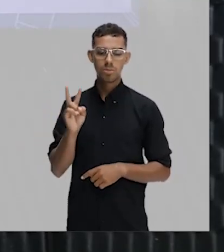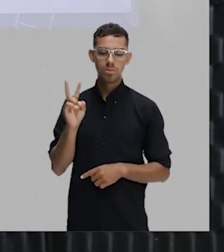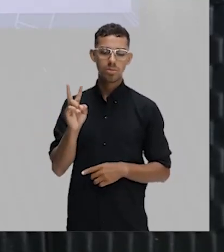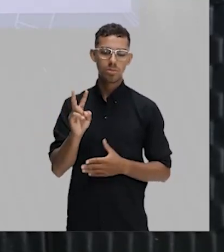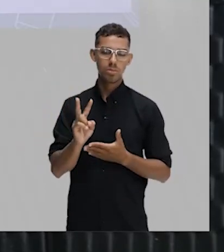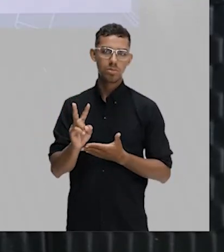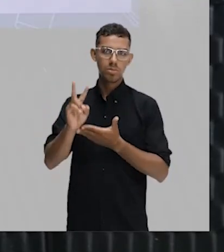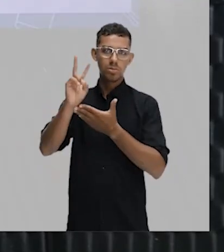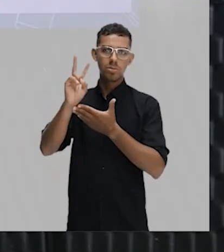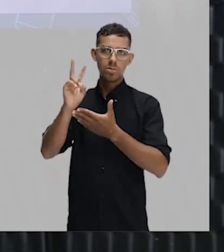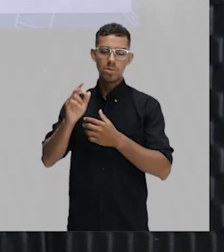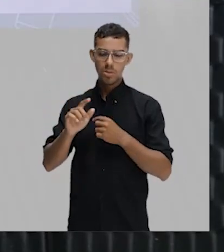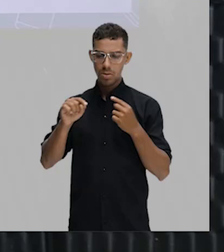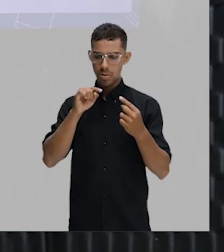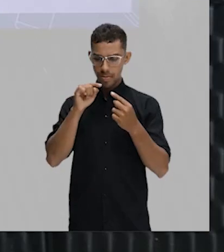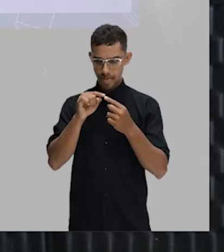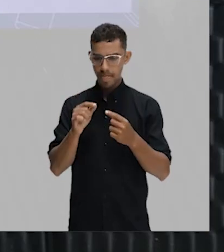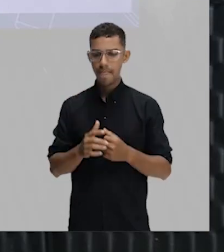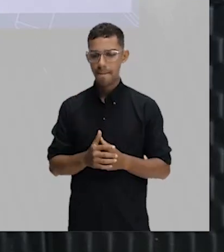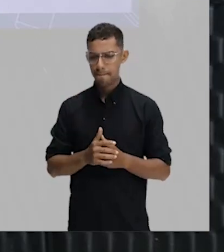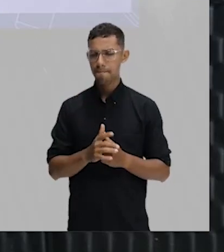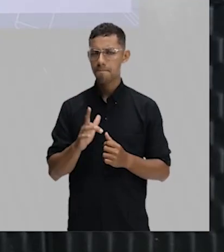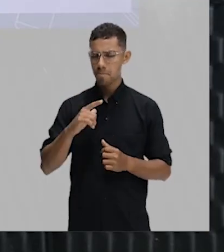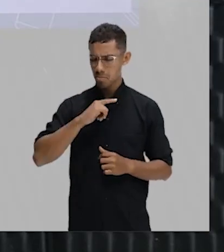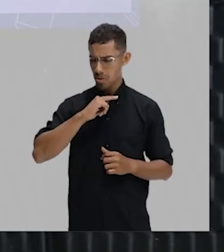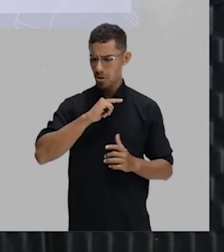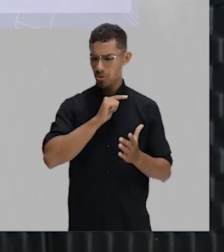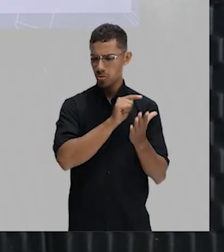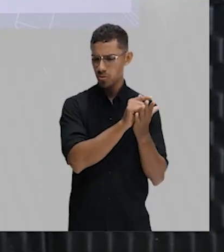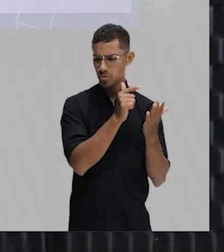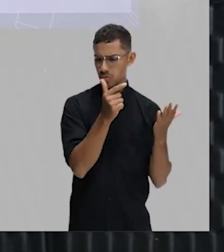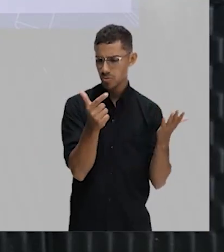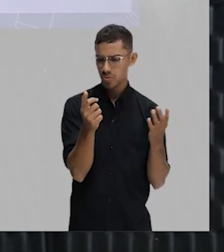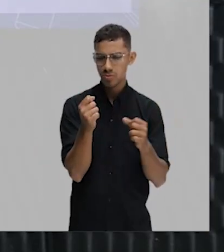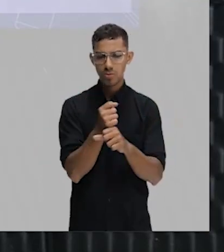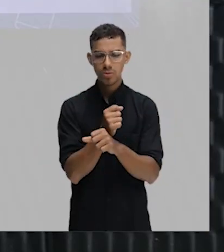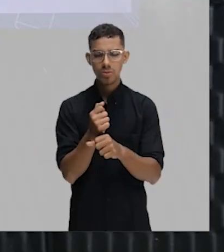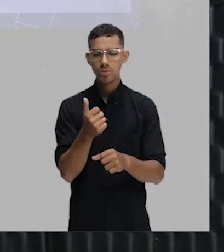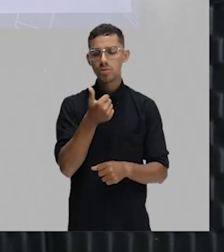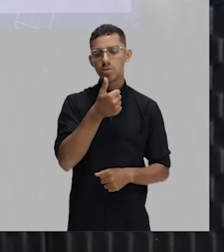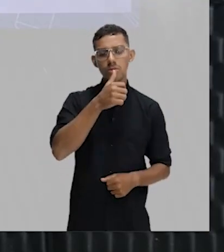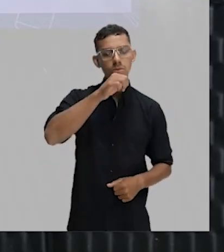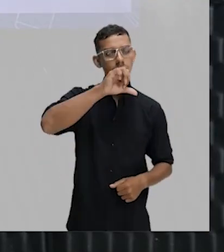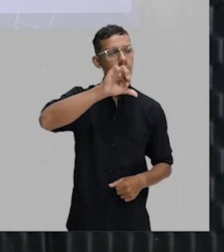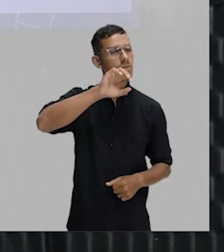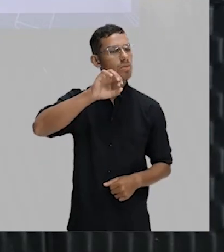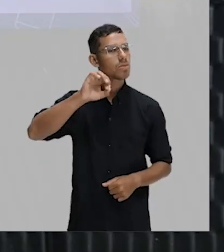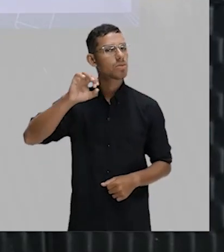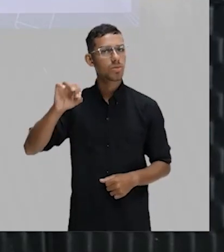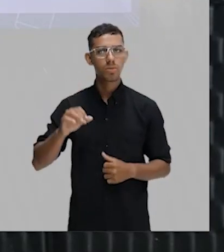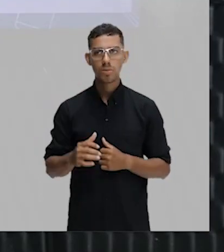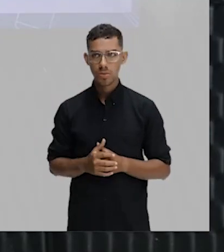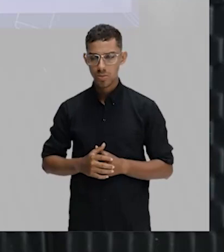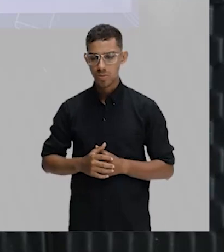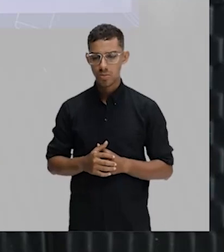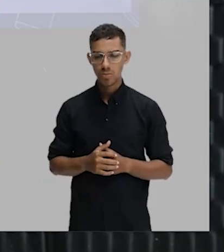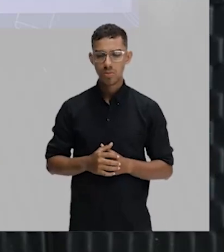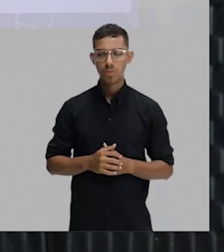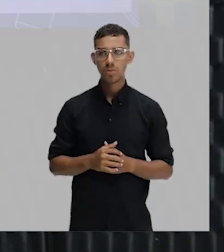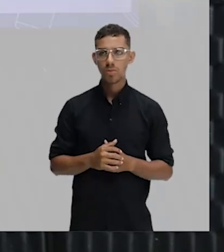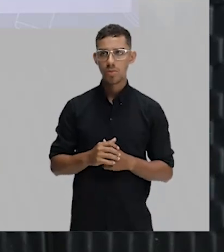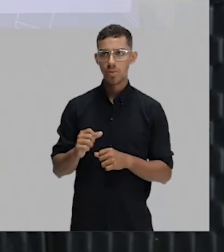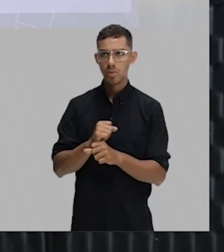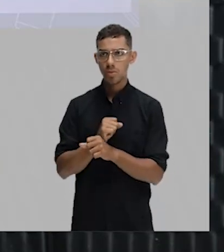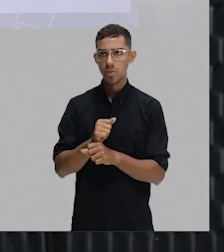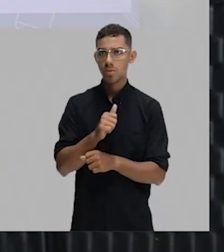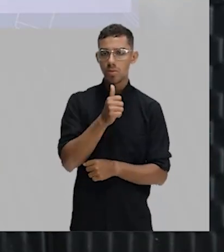tem jornal em perfeitas condições do ano de 1900, do ano de 1902. Você vai lá,